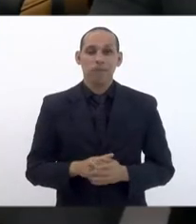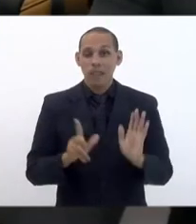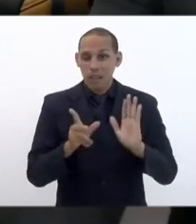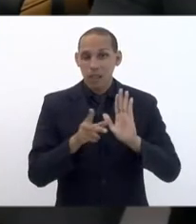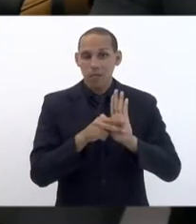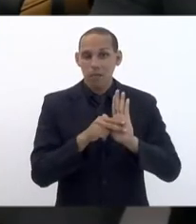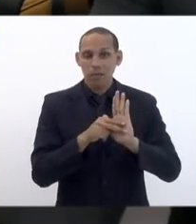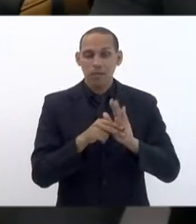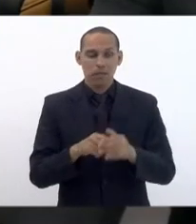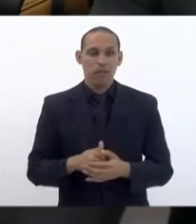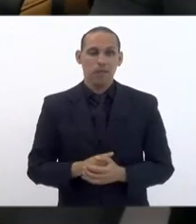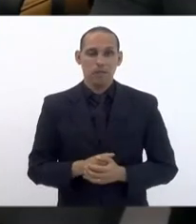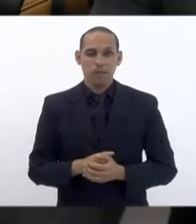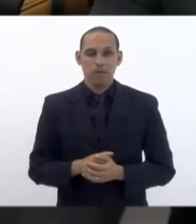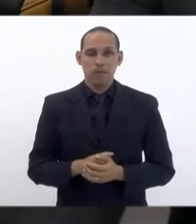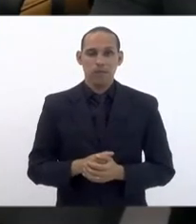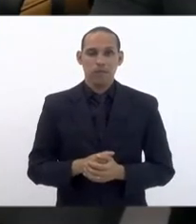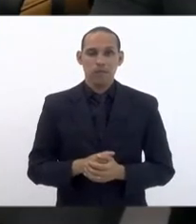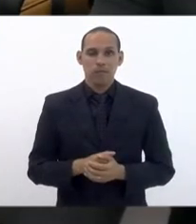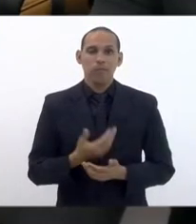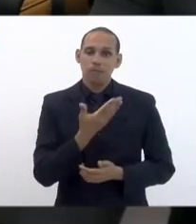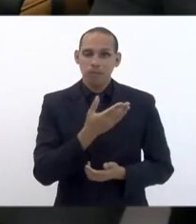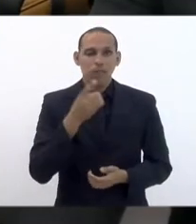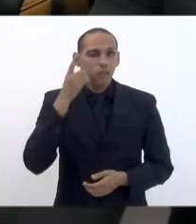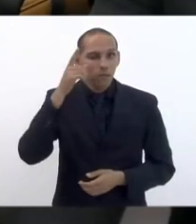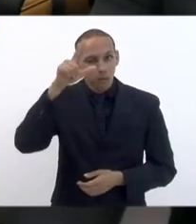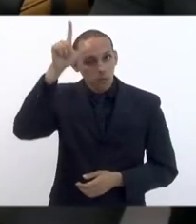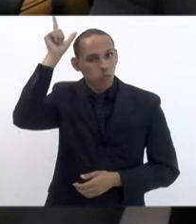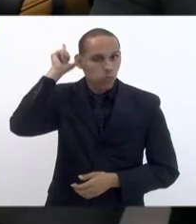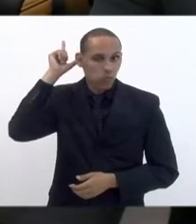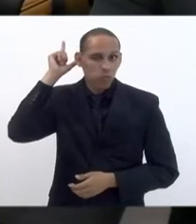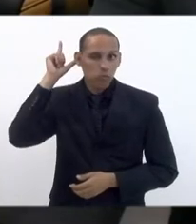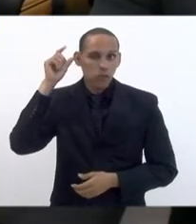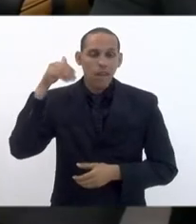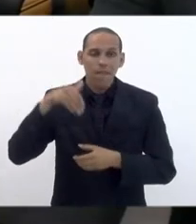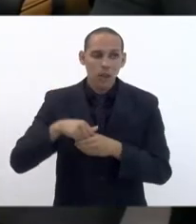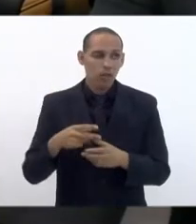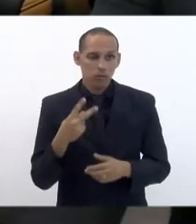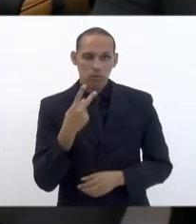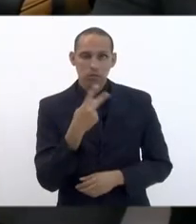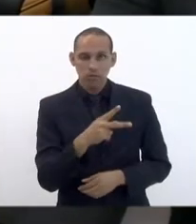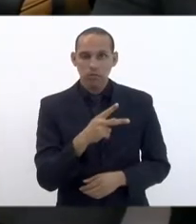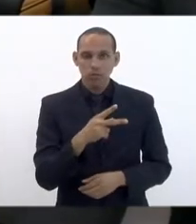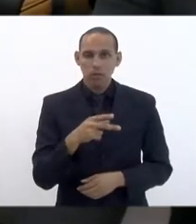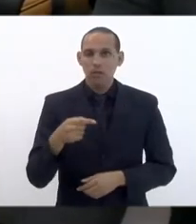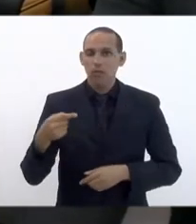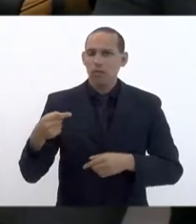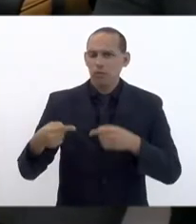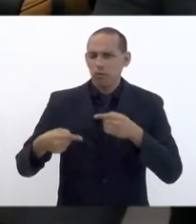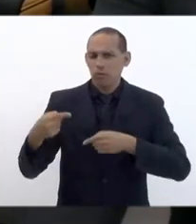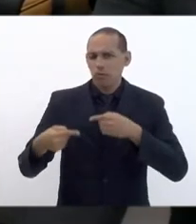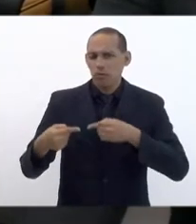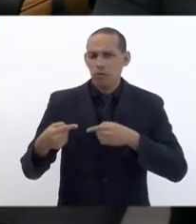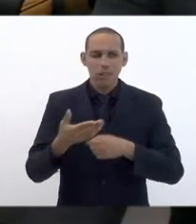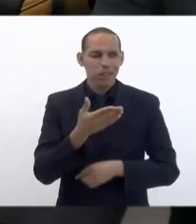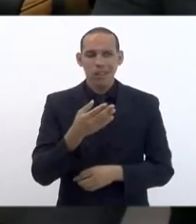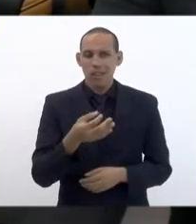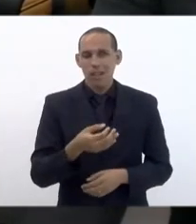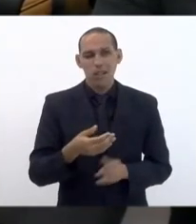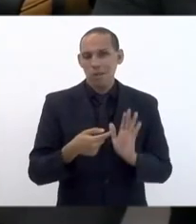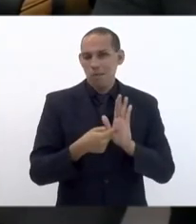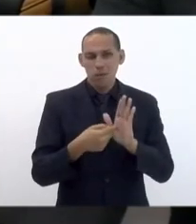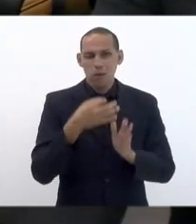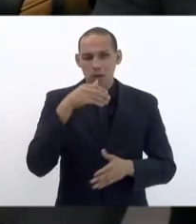emendas que o deputado Luiz Paulo disse no seu voto divergente, a gente está em discussão, não está em votação, mas o deputado já apresentou o